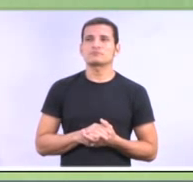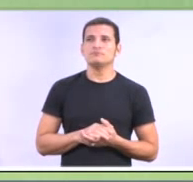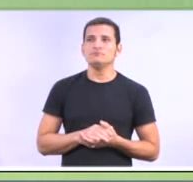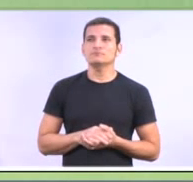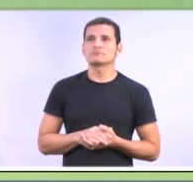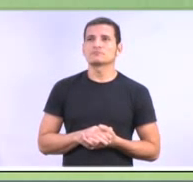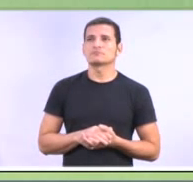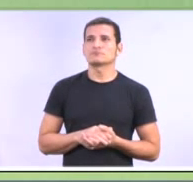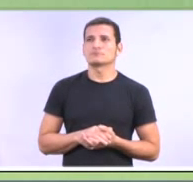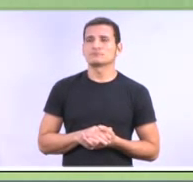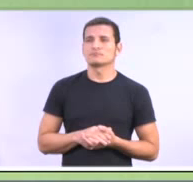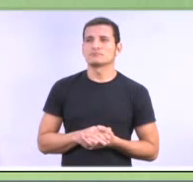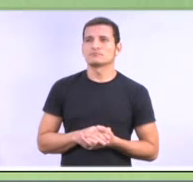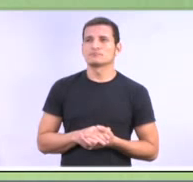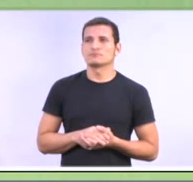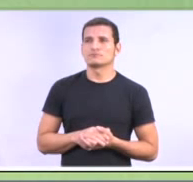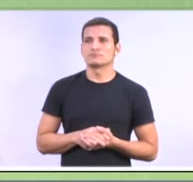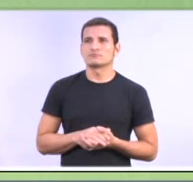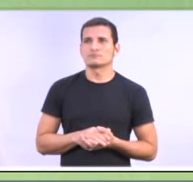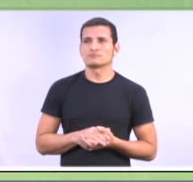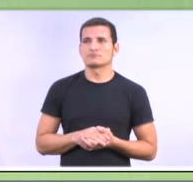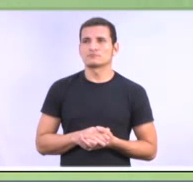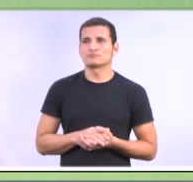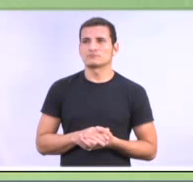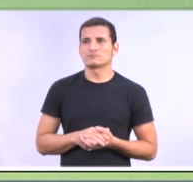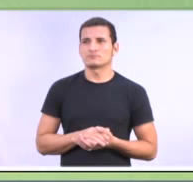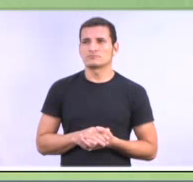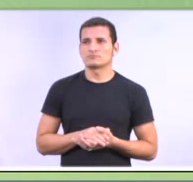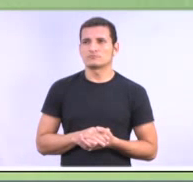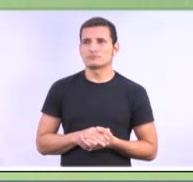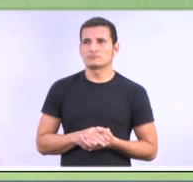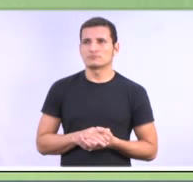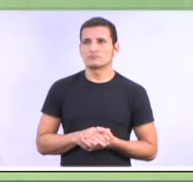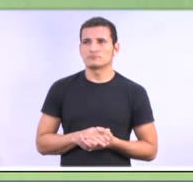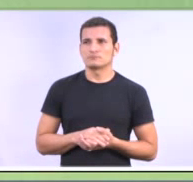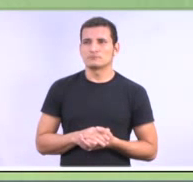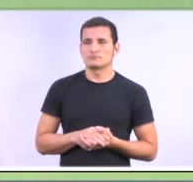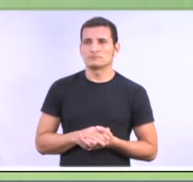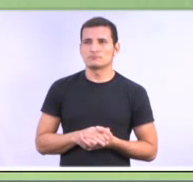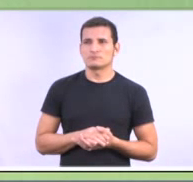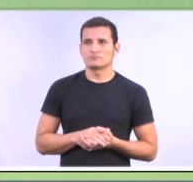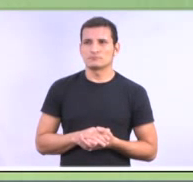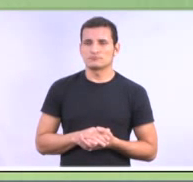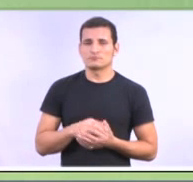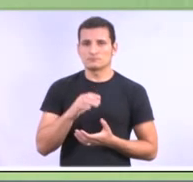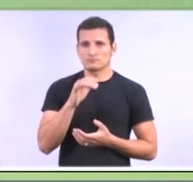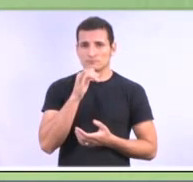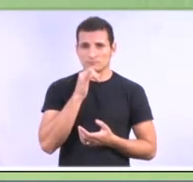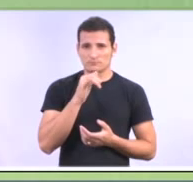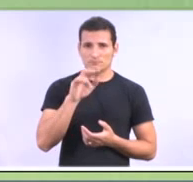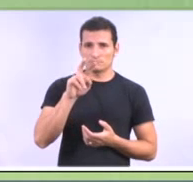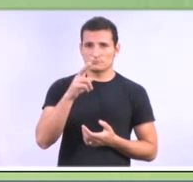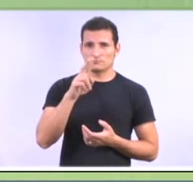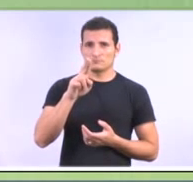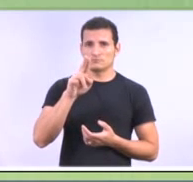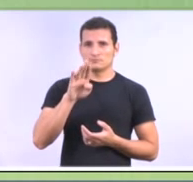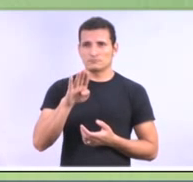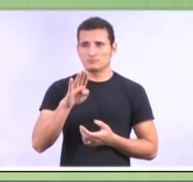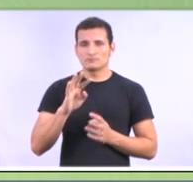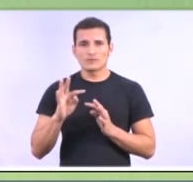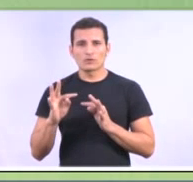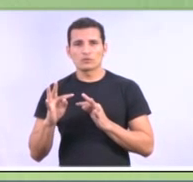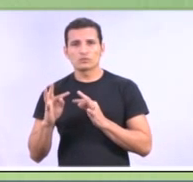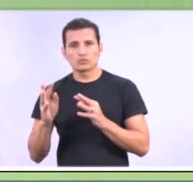se for um switch, entre os dispositivos que estão se comunicando. Se fosse um hub, todo mundo iria